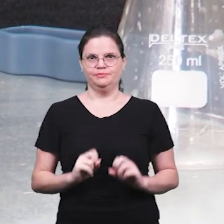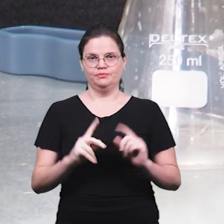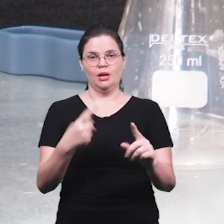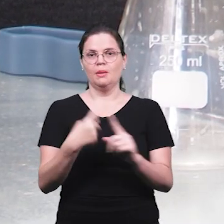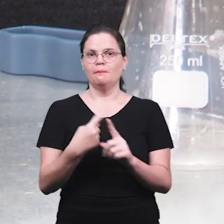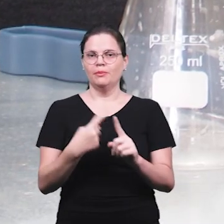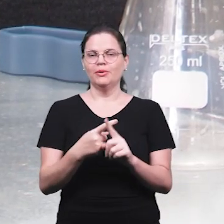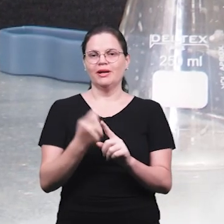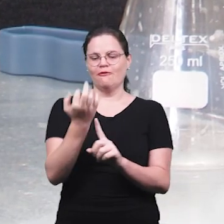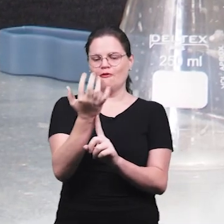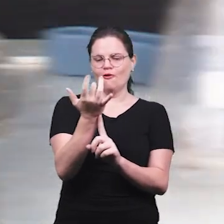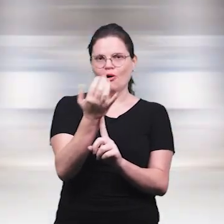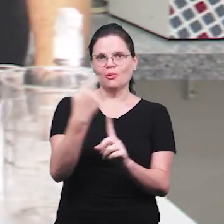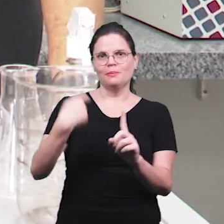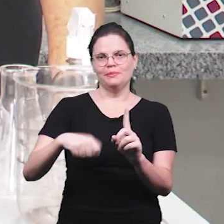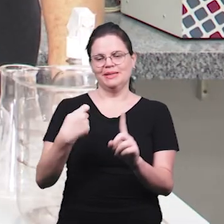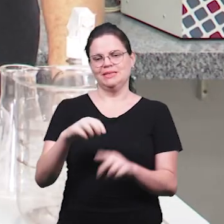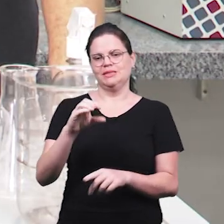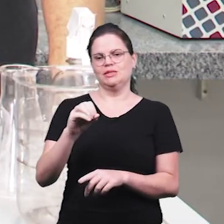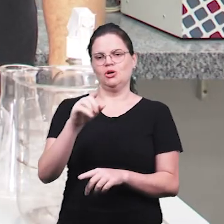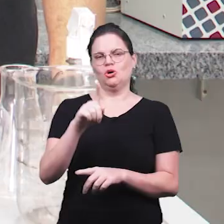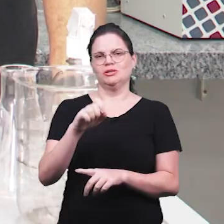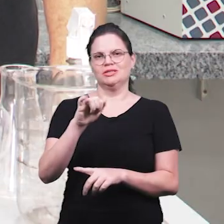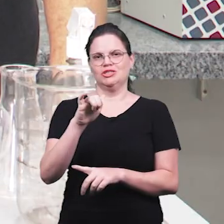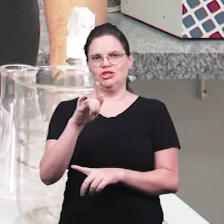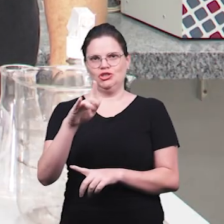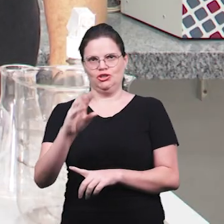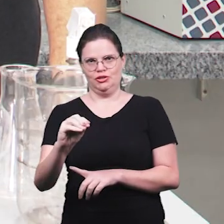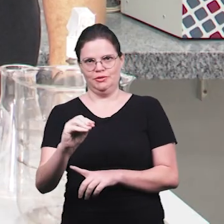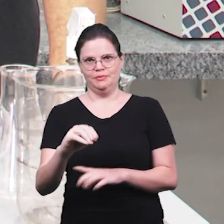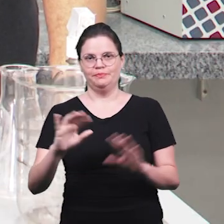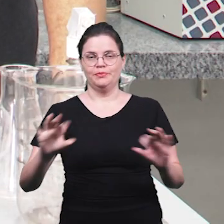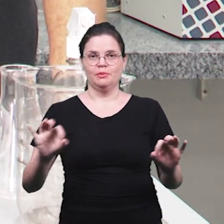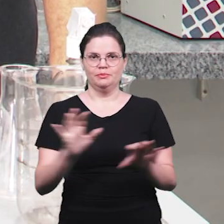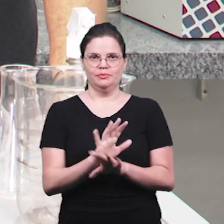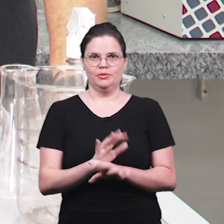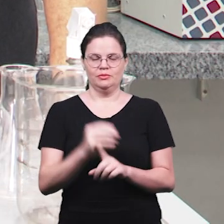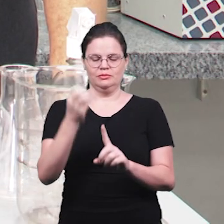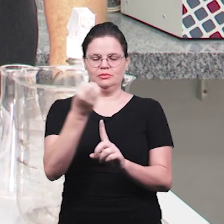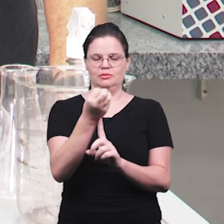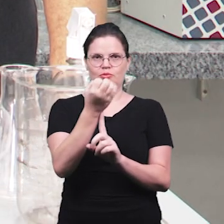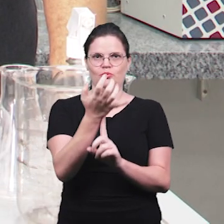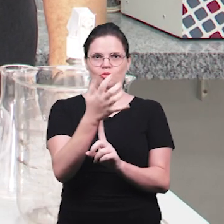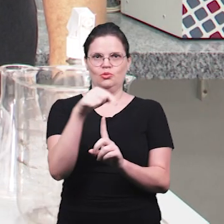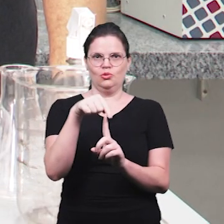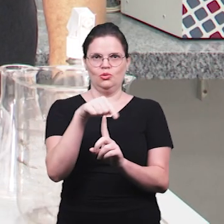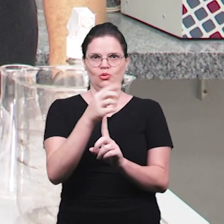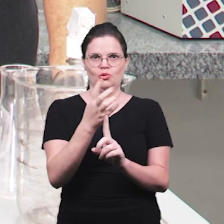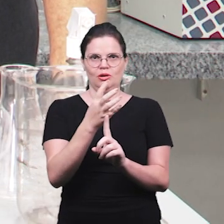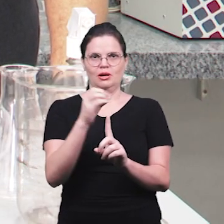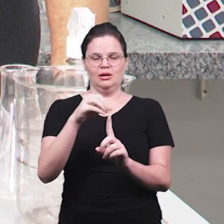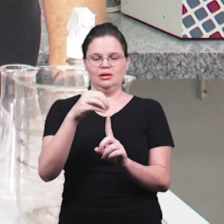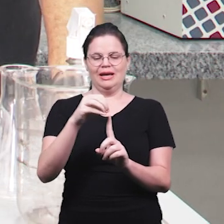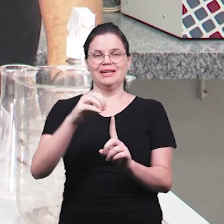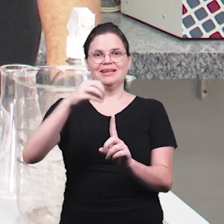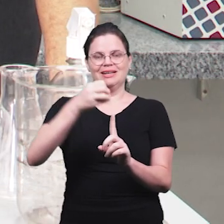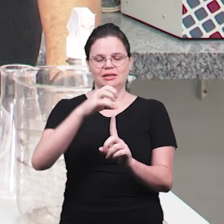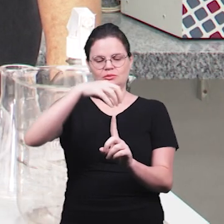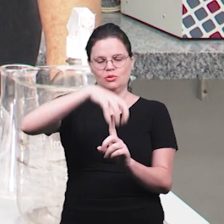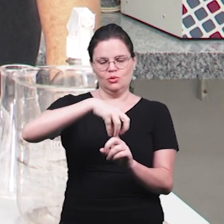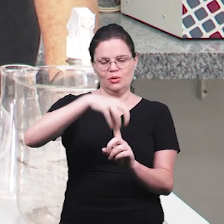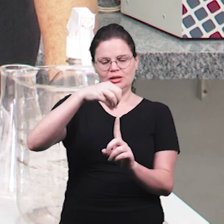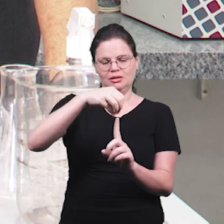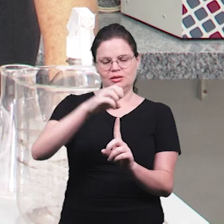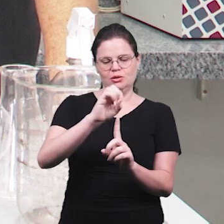fogo precisa para continuar aceso. Então, quando o oxigênio acaba aqui, cria um vácuo. E aí a água sobe pelo